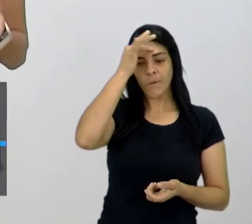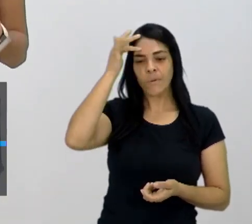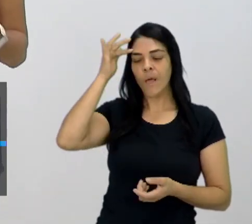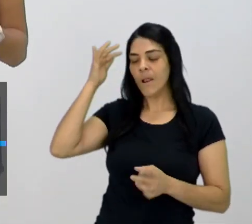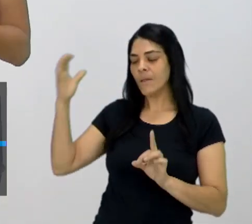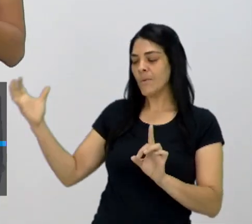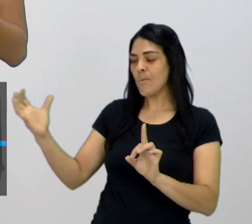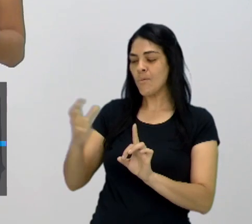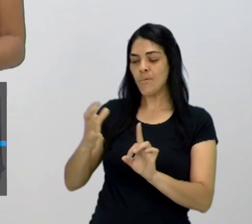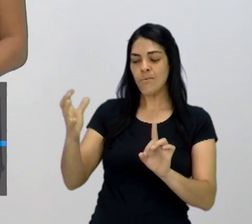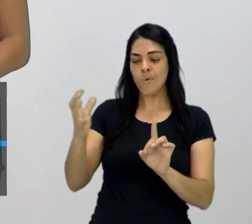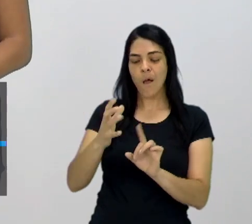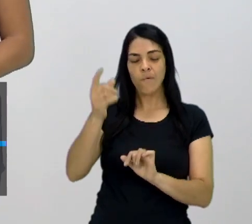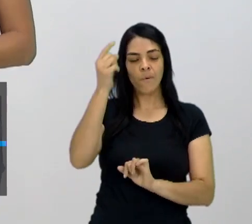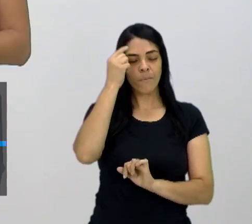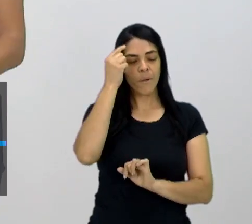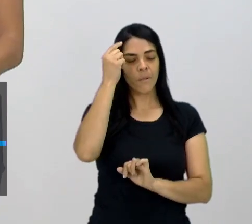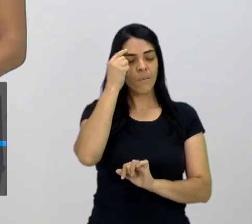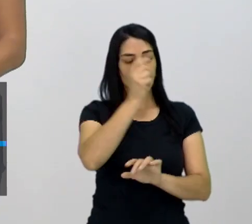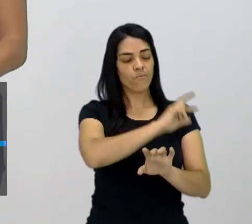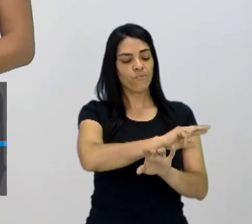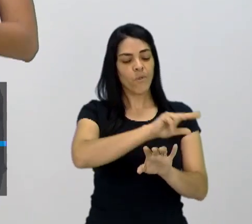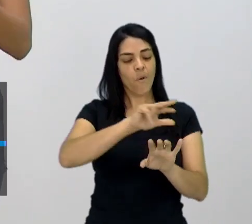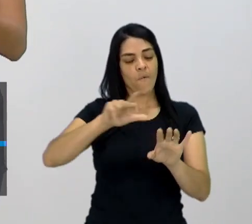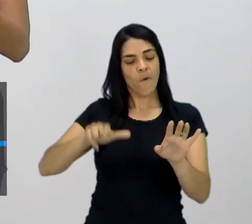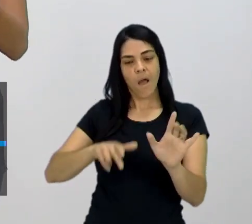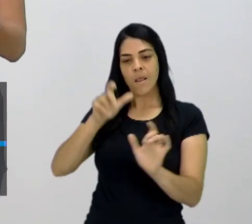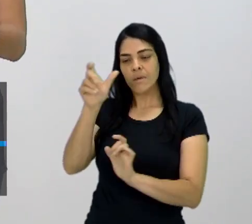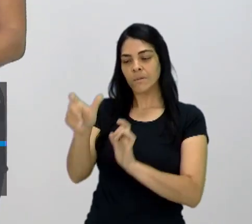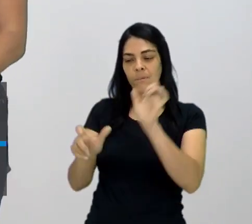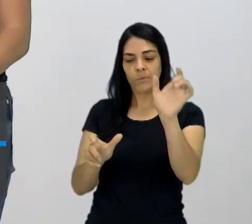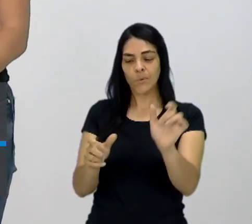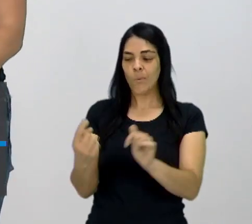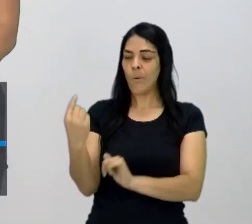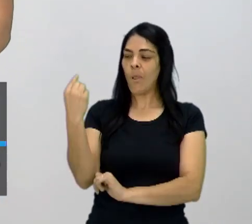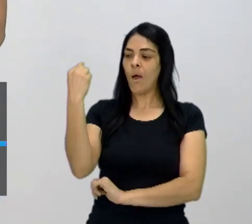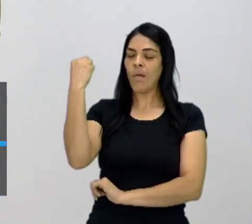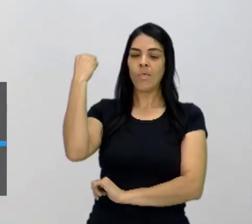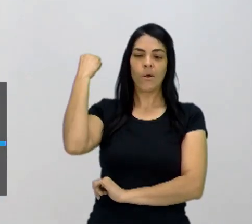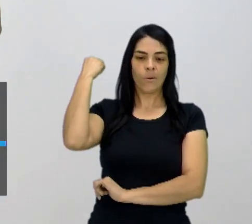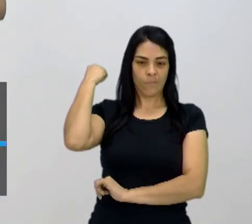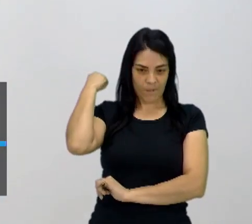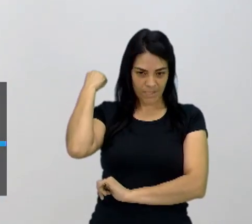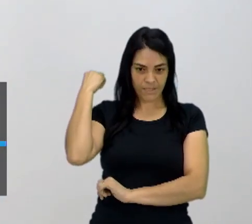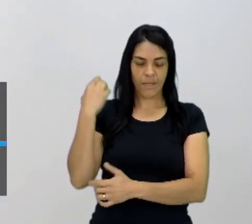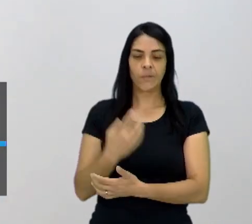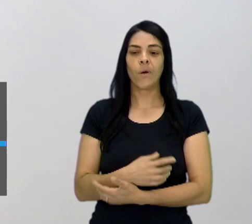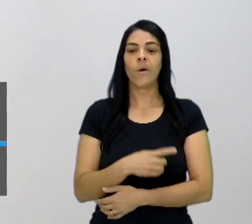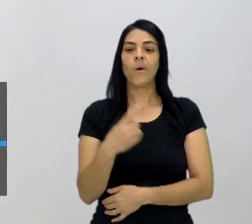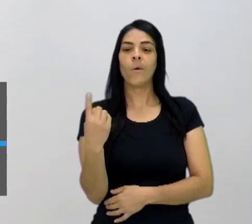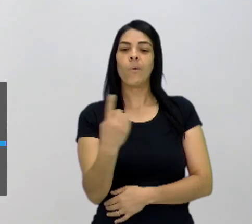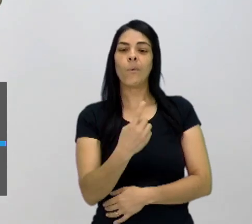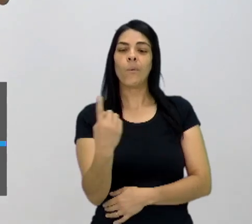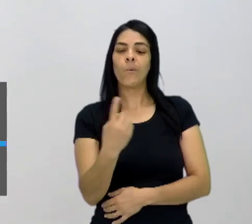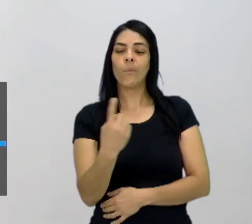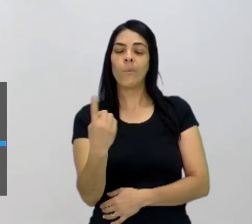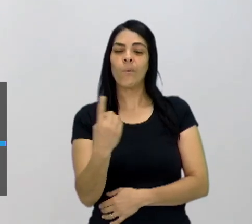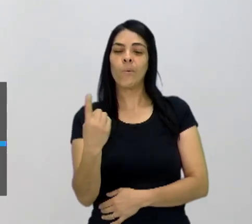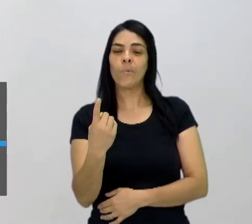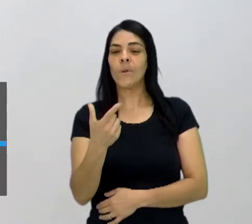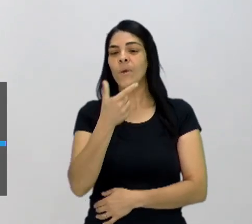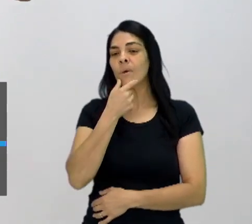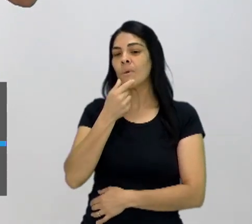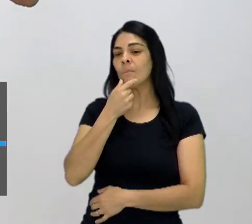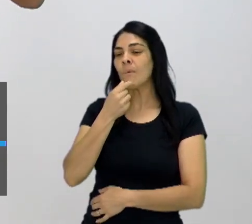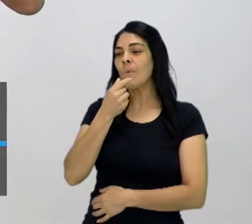influenciando o pensamento de muitas pessoas aí da época, tá certo? Então ele também foi considerado o primeiro carinha que começou a discutir